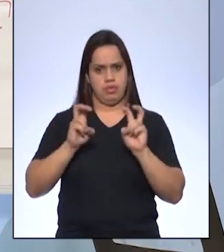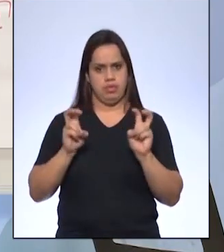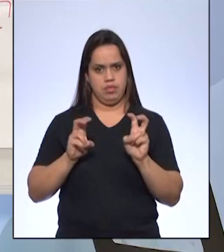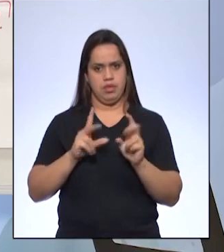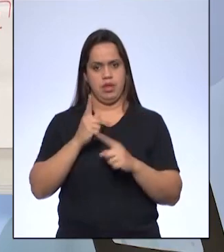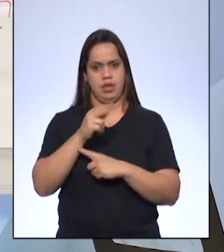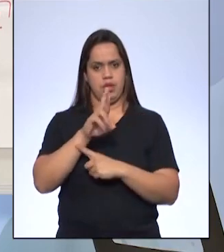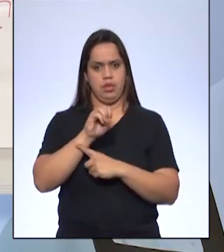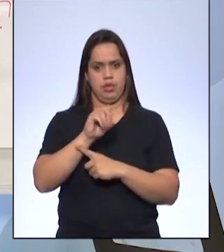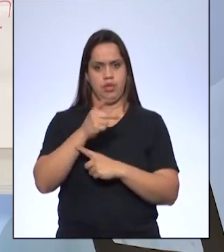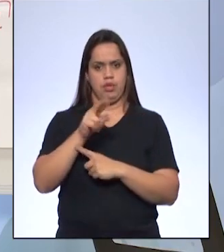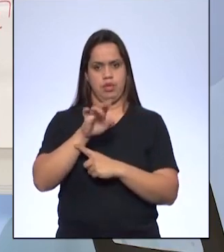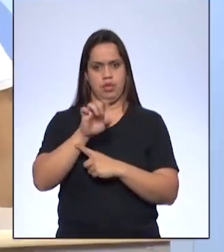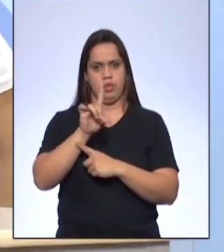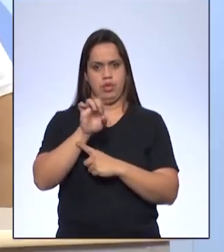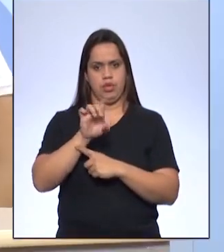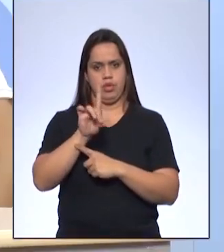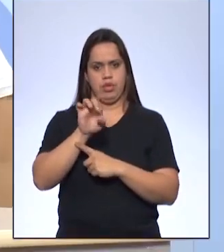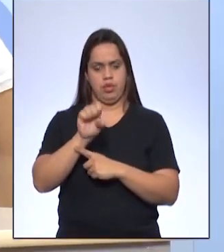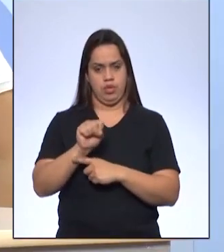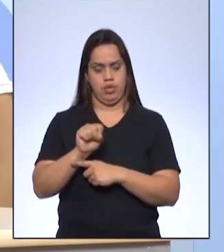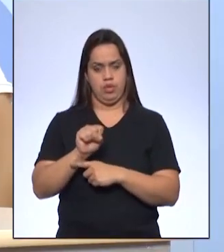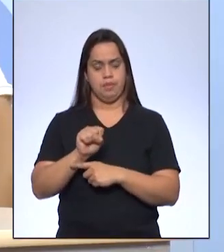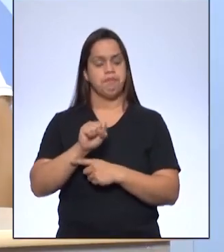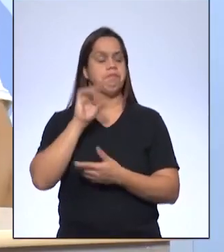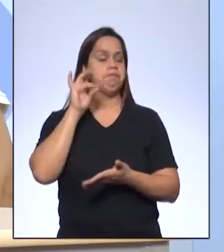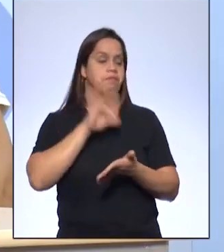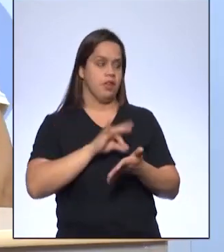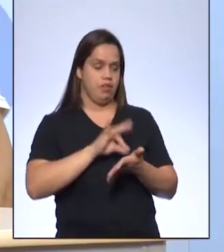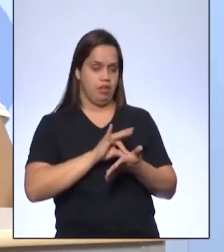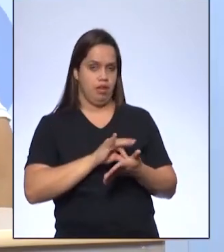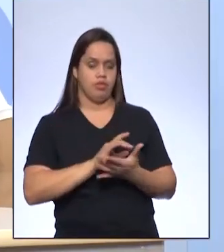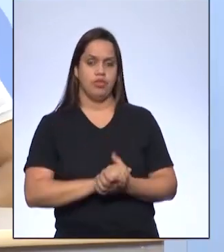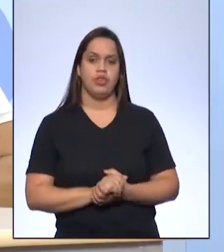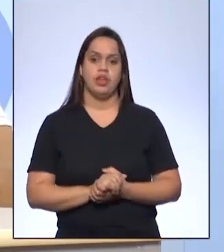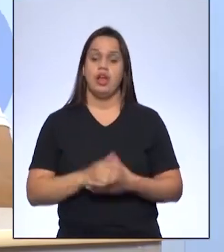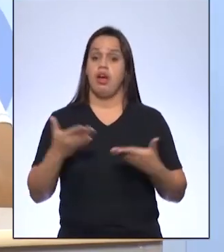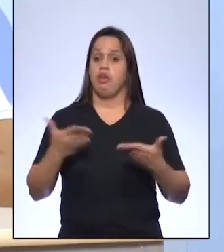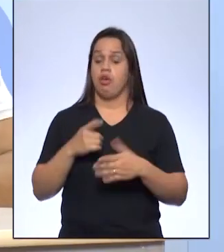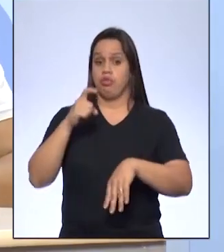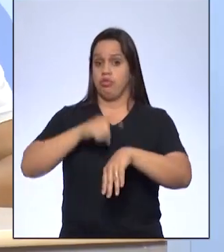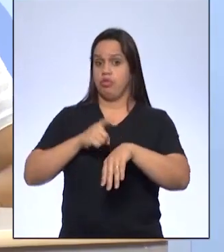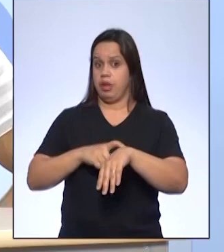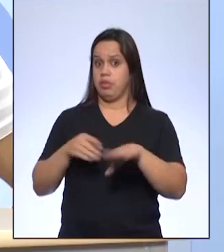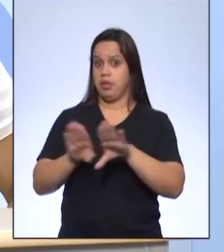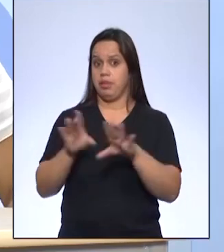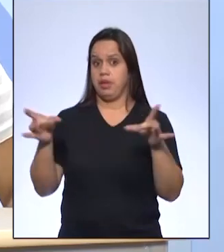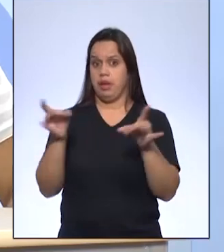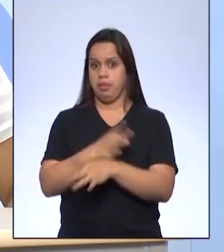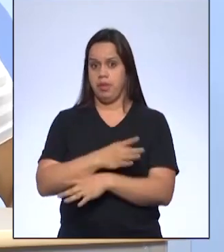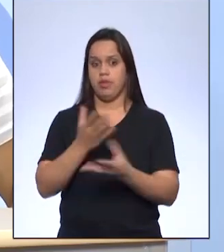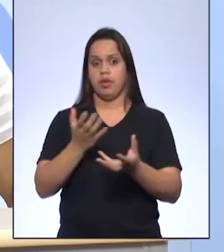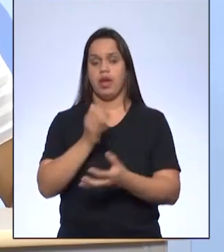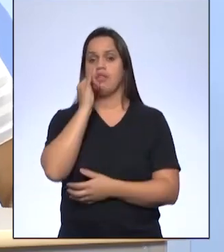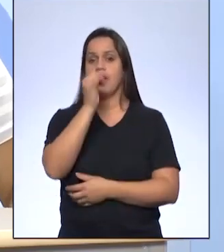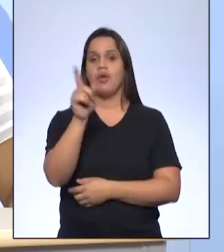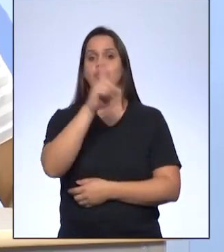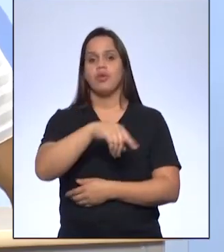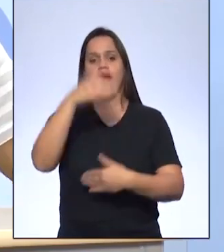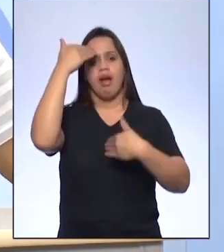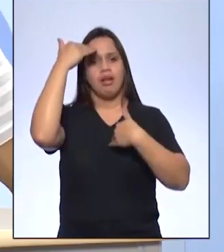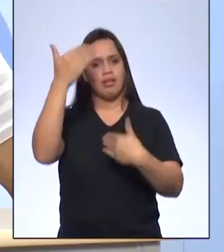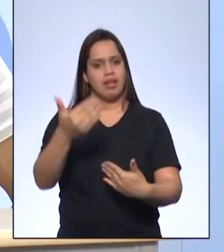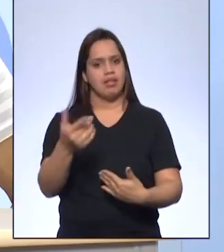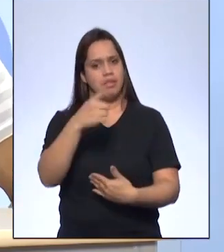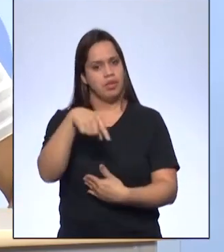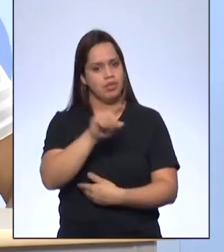Osmar? É verdade. Nosso tempo está se acabando. Queria deixar aqui o nosso agradecimento e